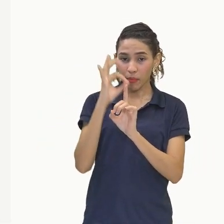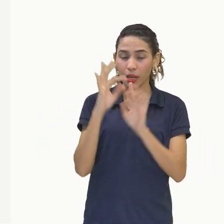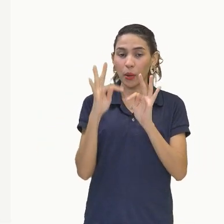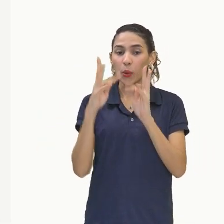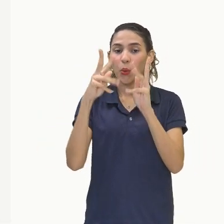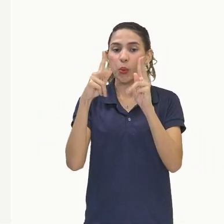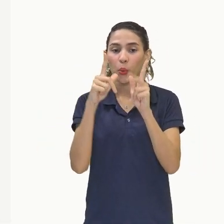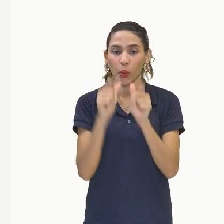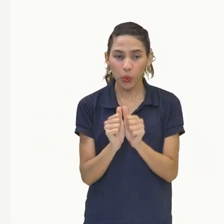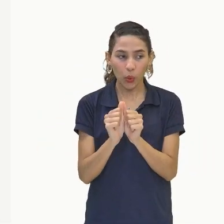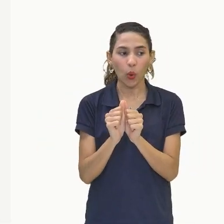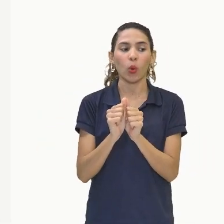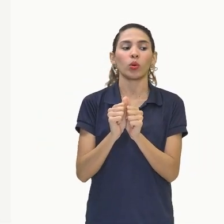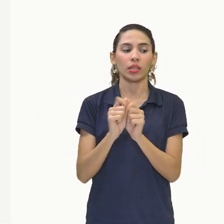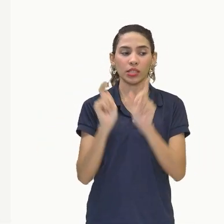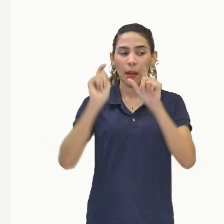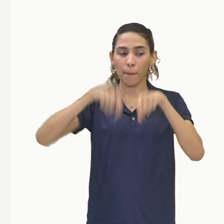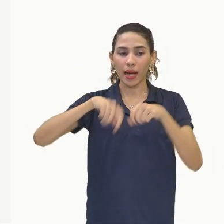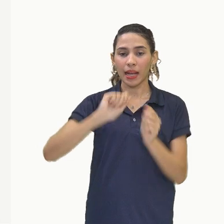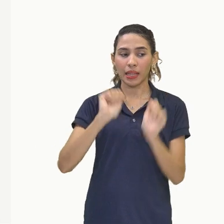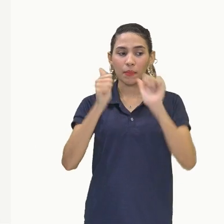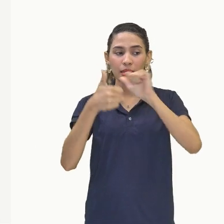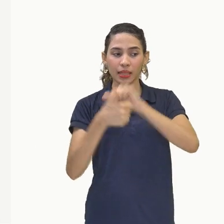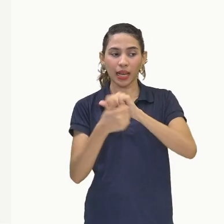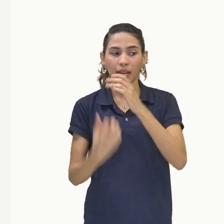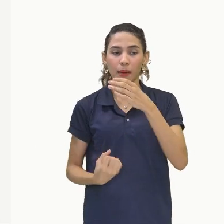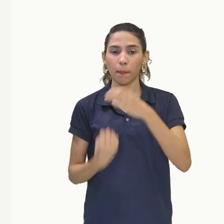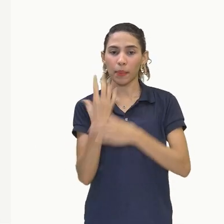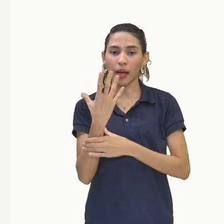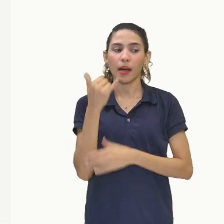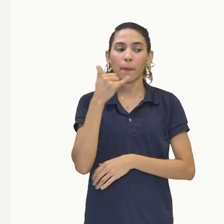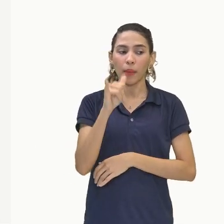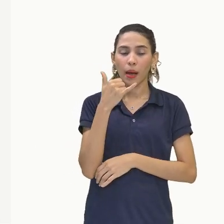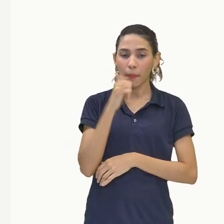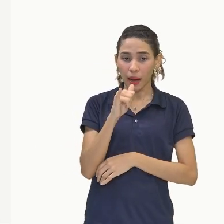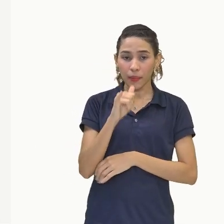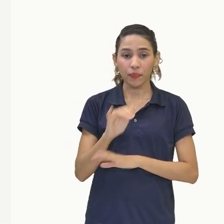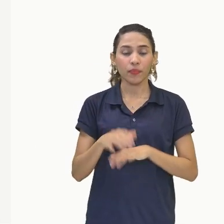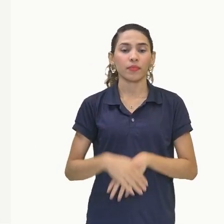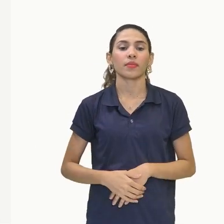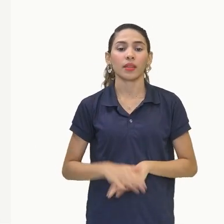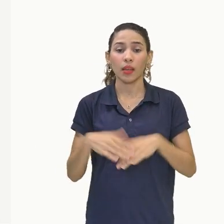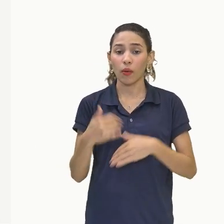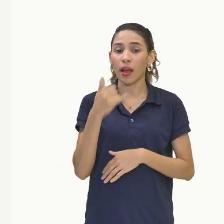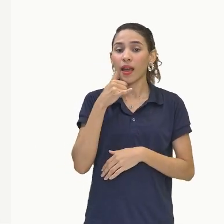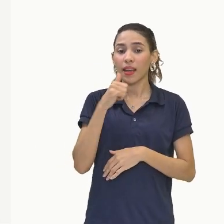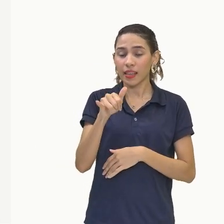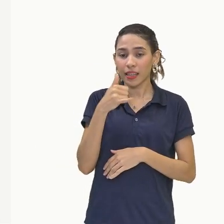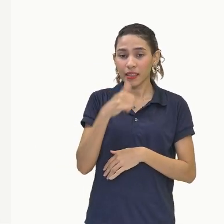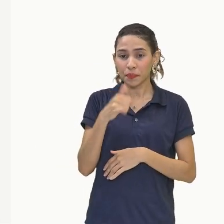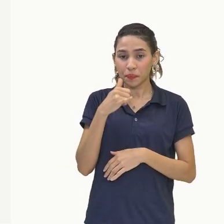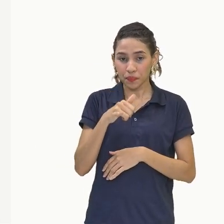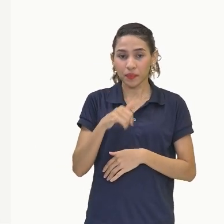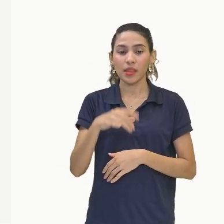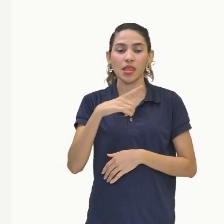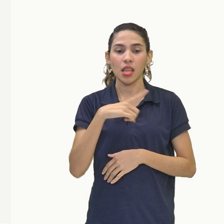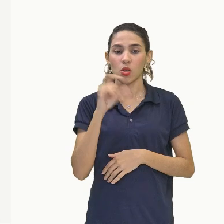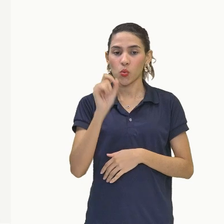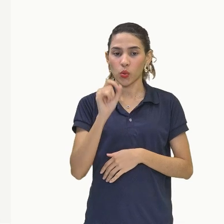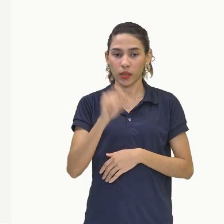em eletricidade. Quando se fala em energia elétrica, olha só, você tem